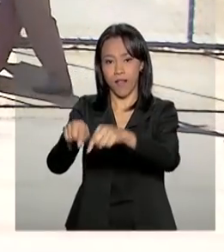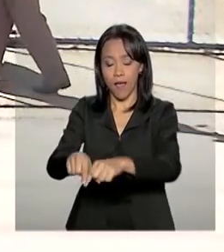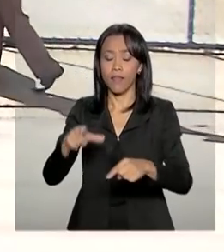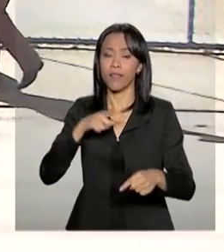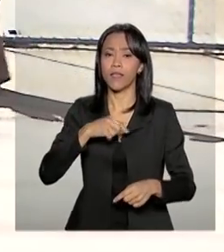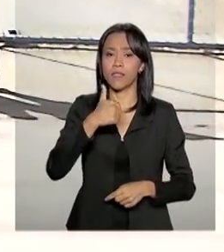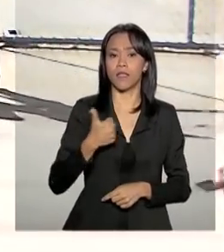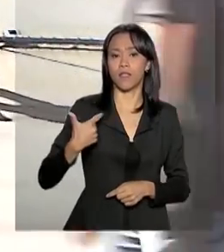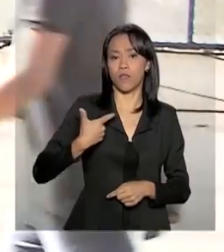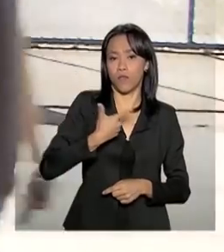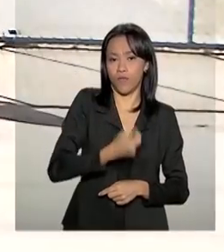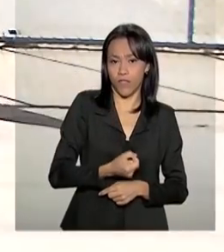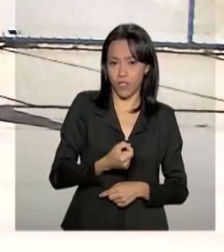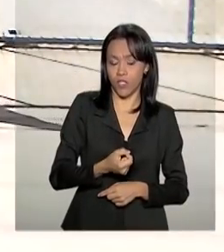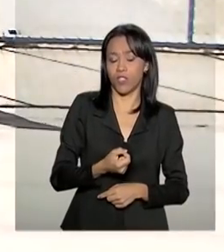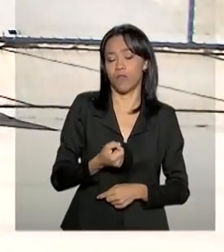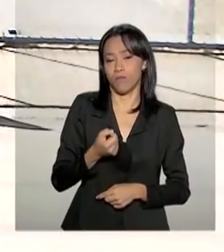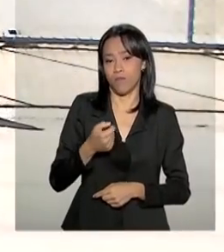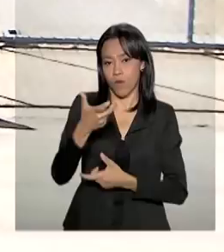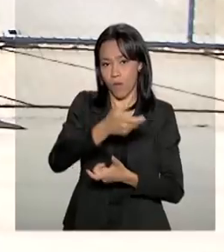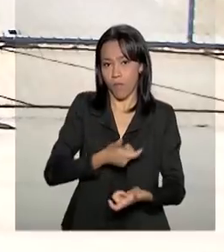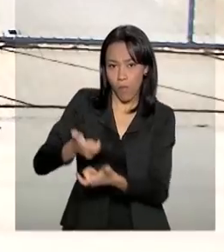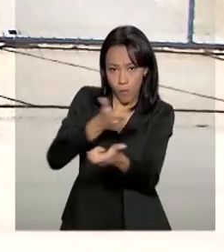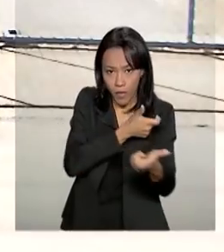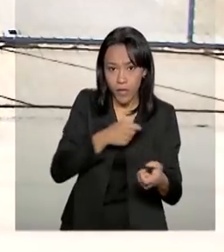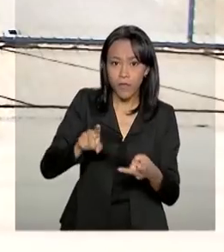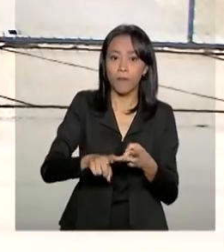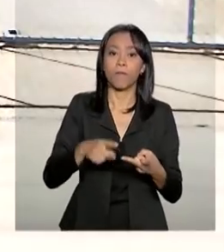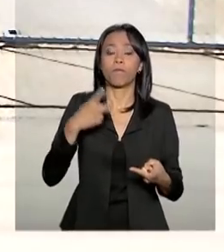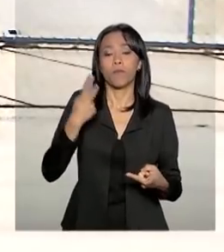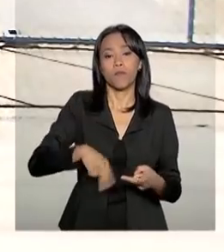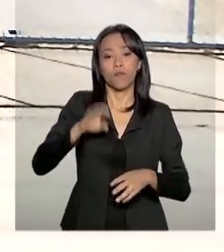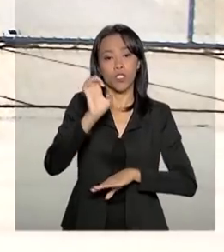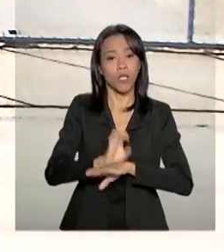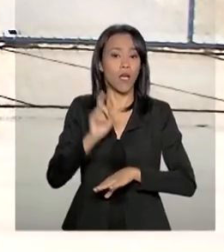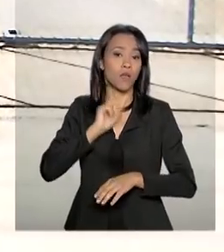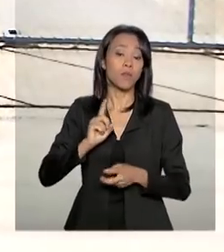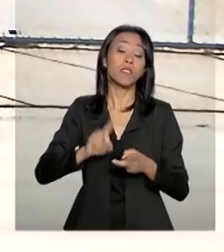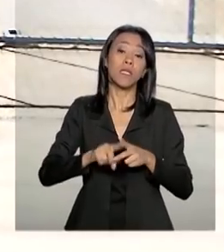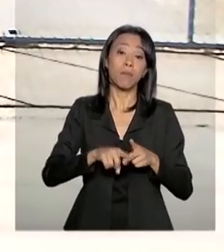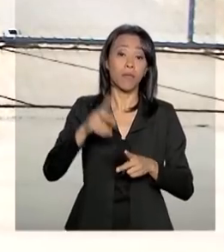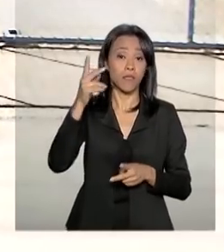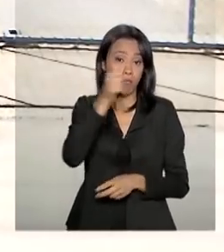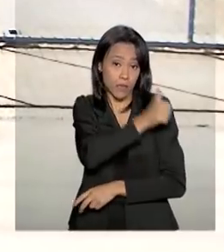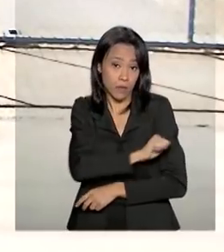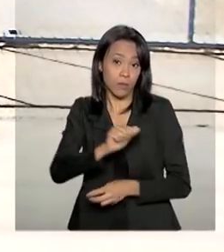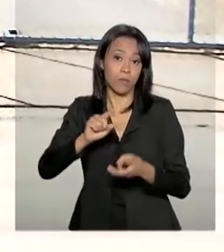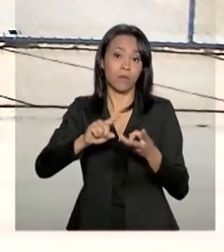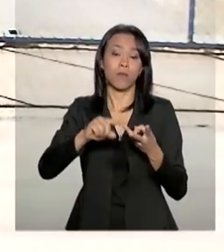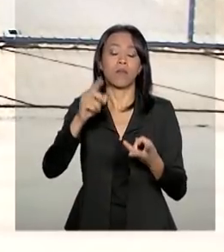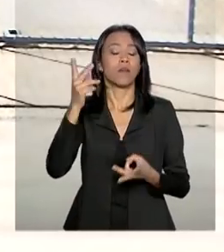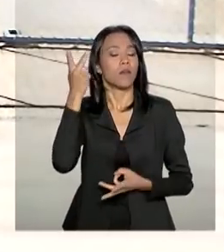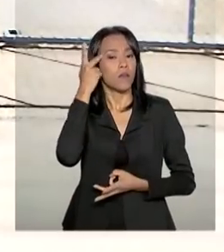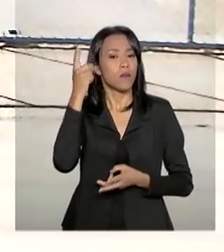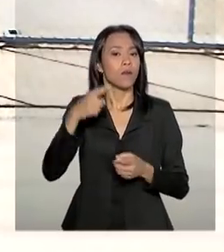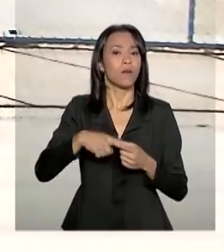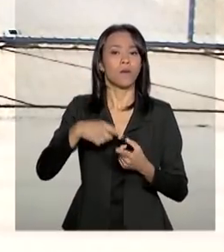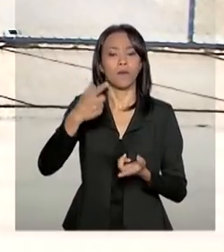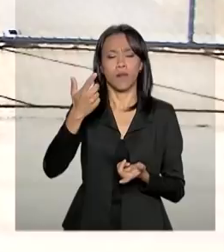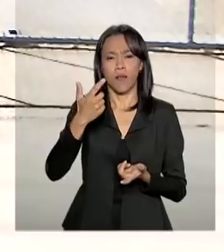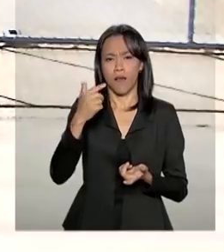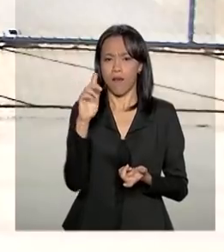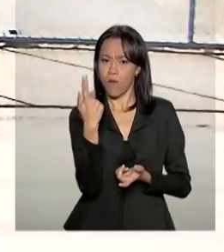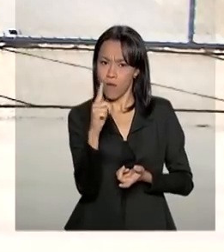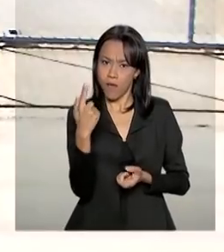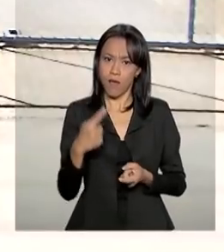bombeiros militares, bombeiros de Minas Gerais e 160 enviados de São Paulo, Rio de Janeiro, Alagoas, Espírito Santo e